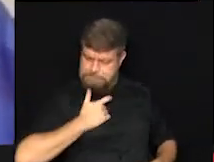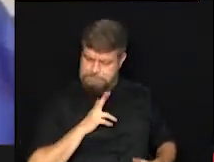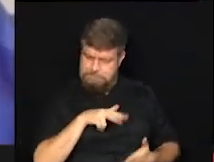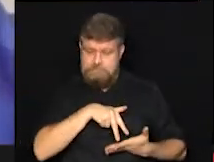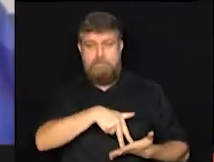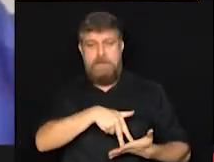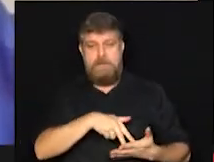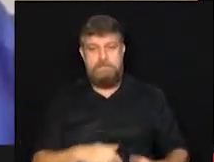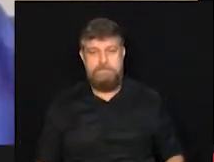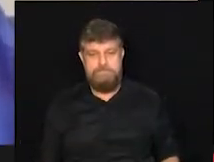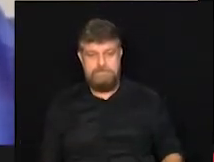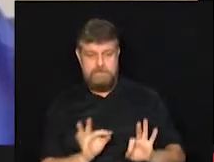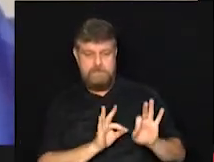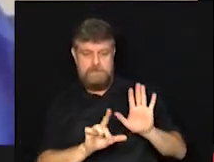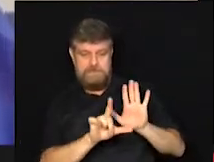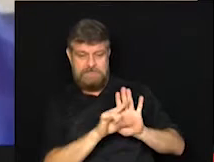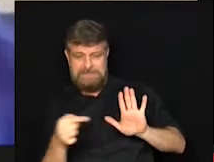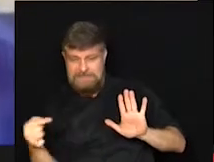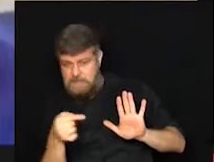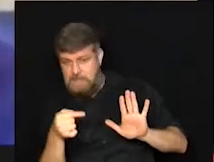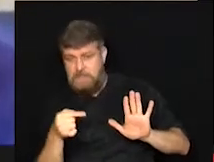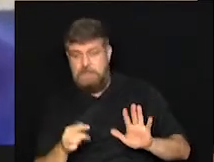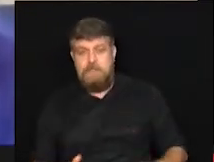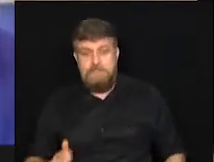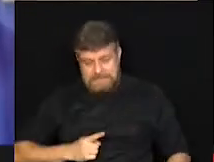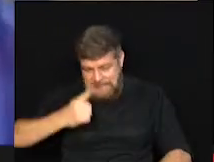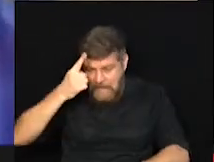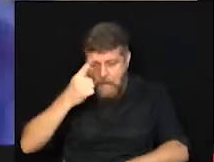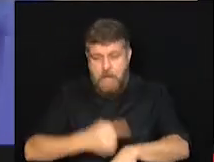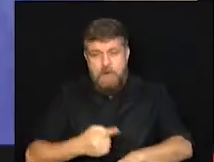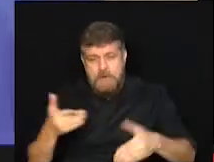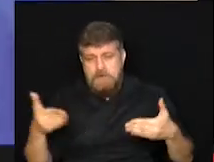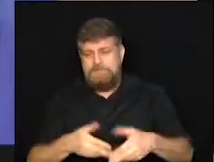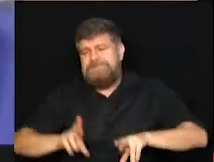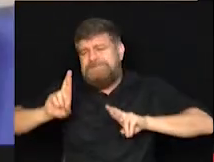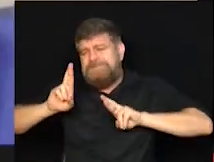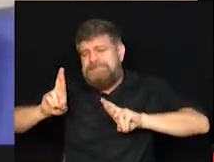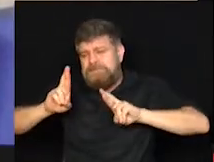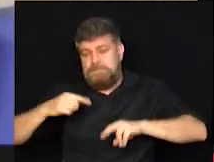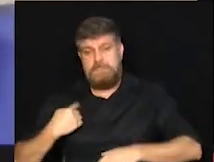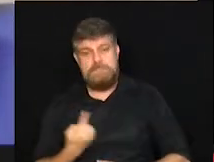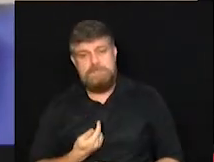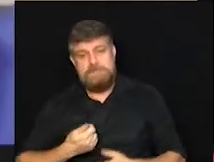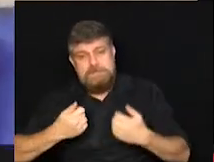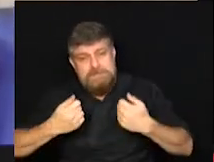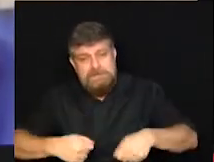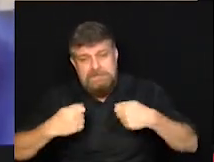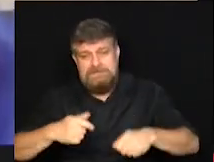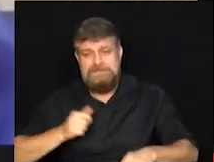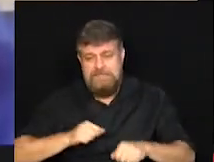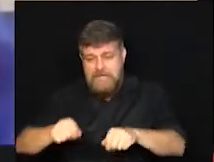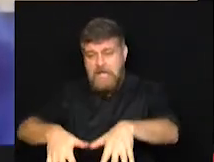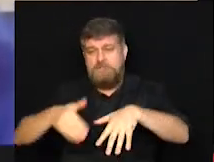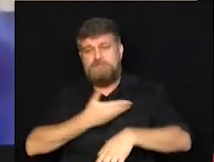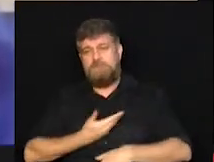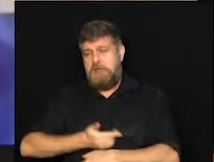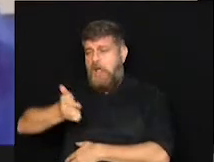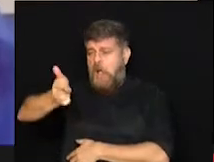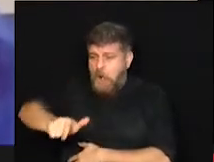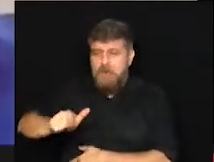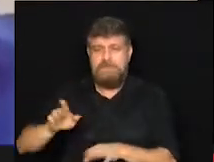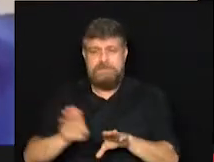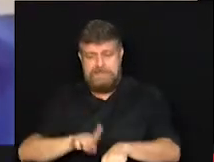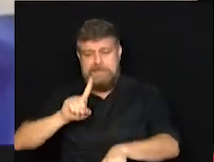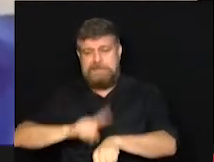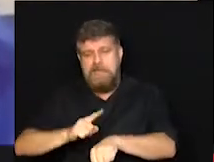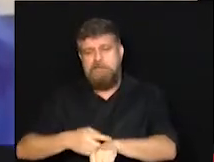lei, chegou finalmente o momento. Tomara que a gente não necessite de mais audiência pública e de mais